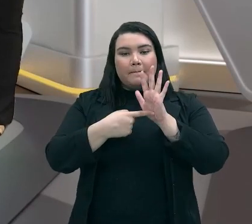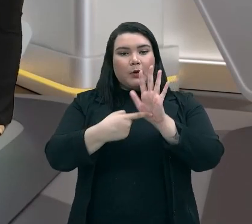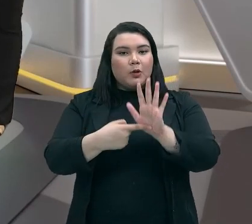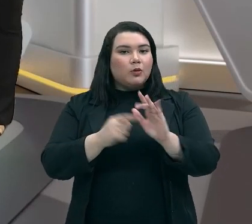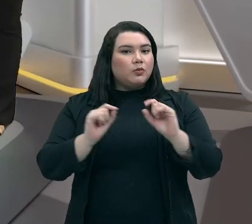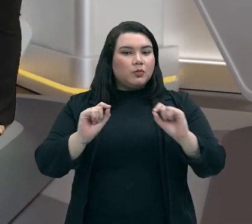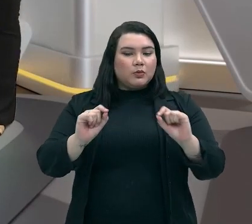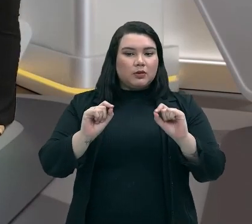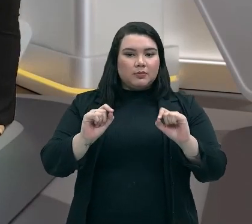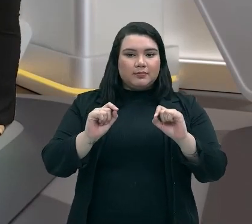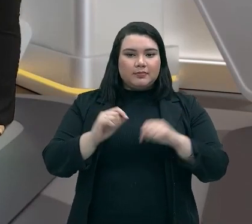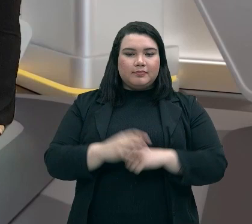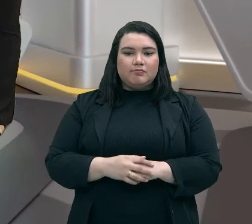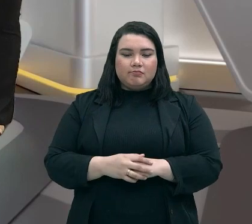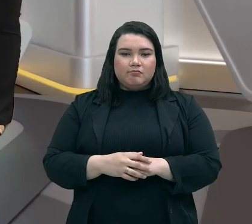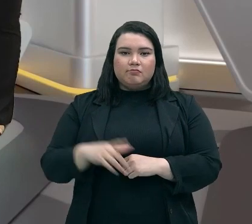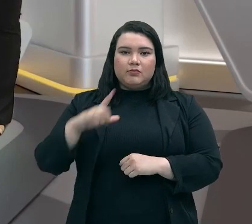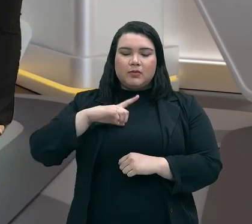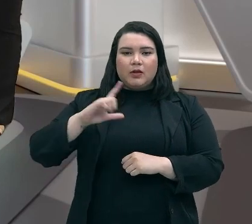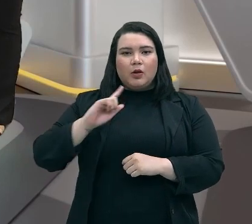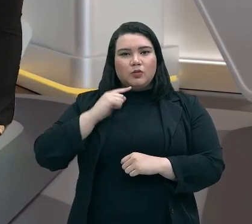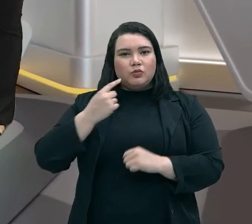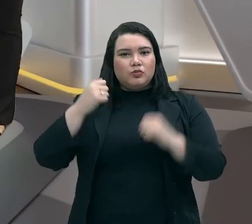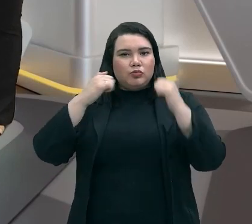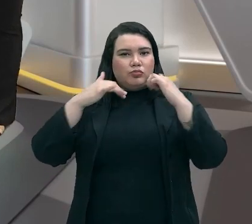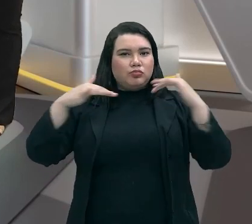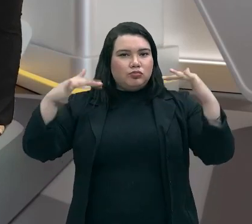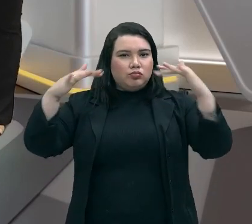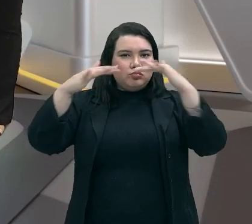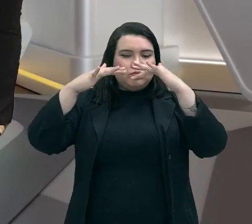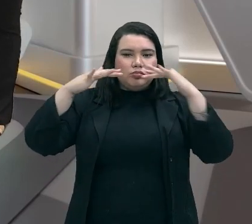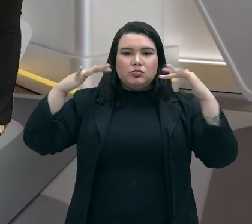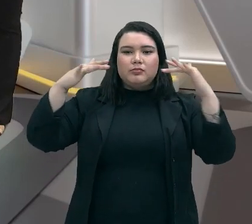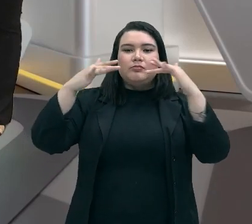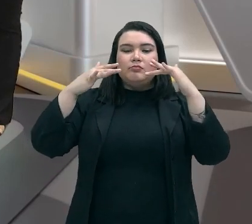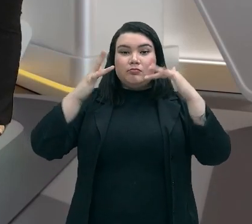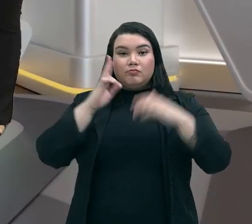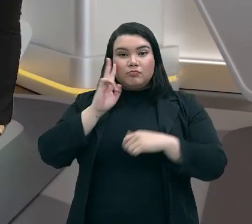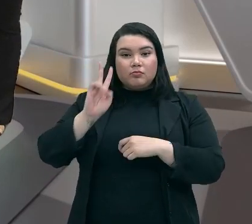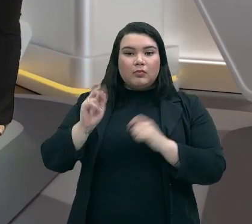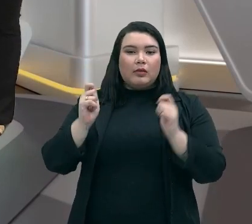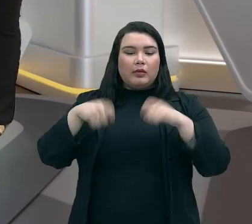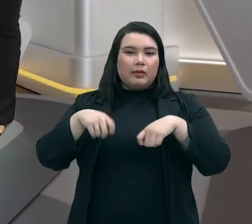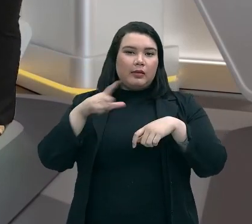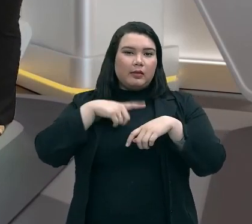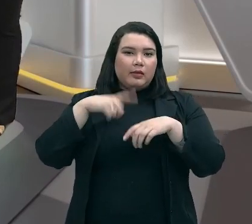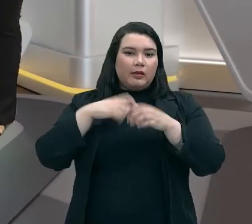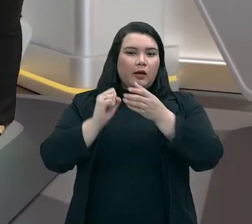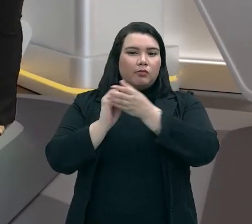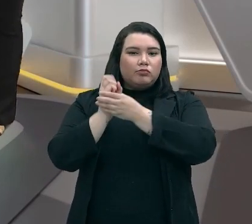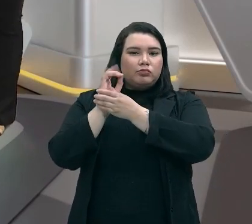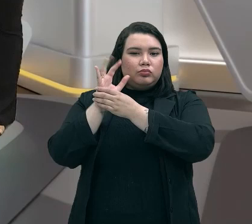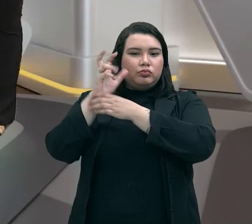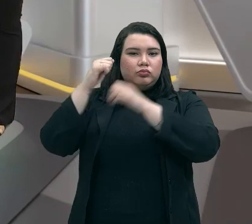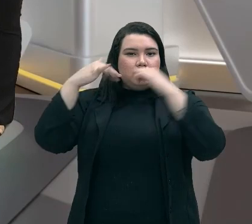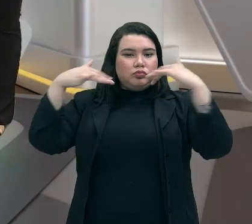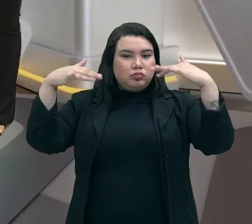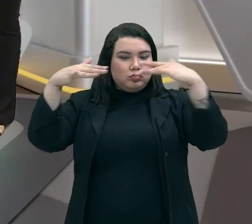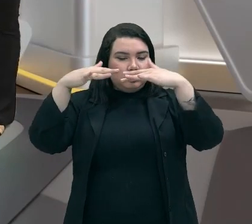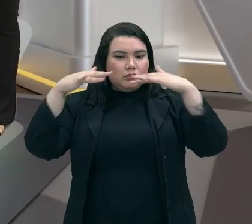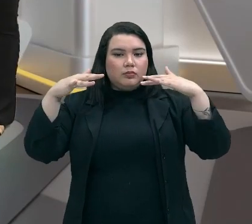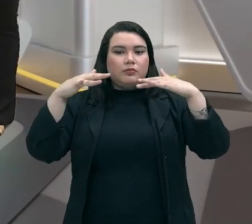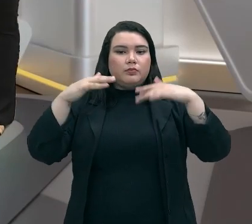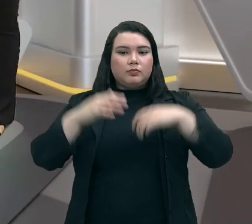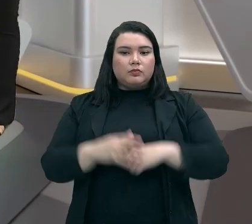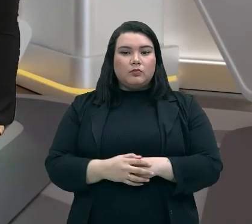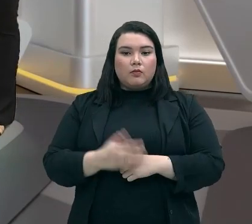aqui poluição, né? Isso, Nós conseguimos ver aqui uma grande quantidade de fumaça. Percebam,